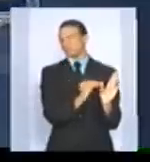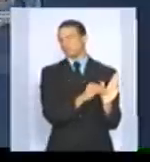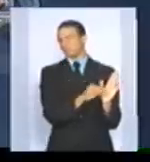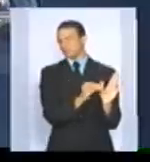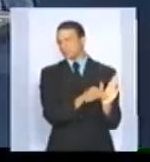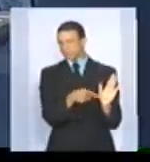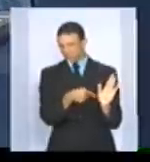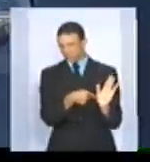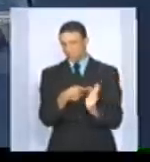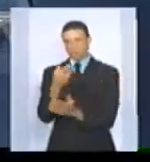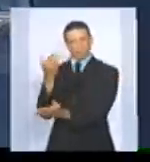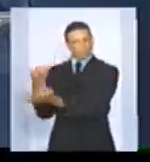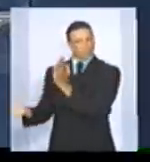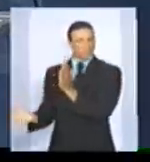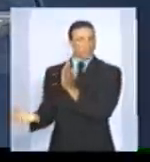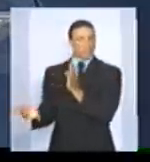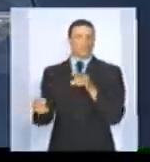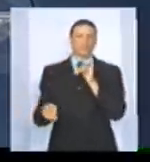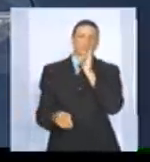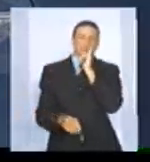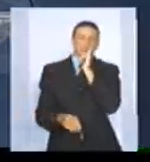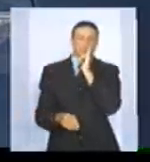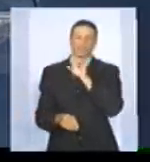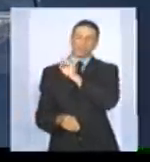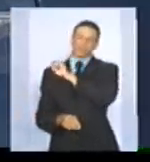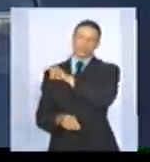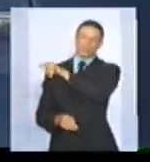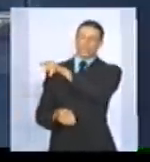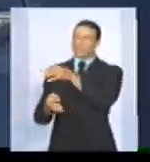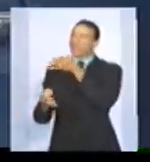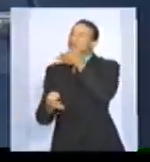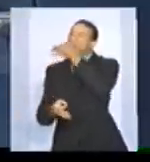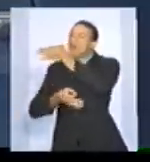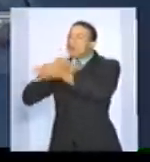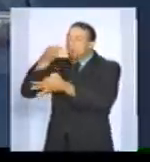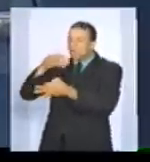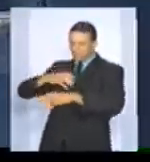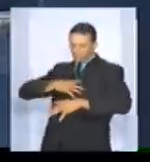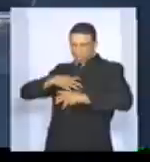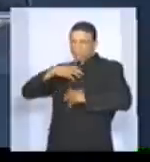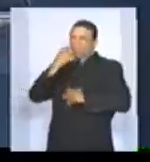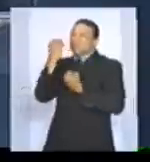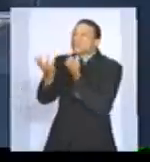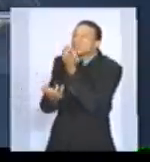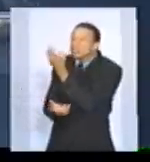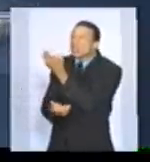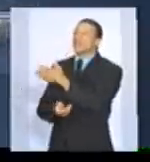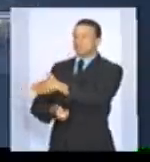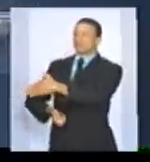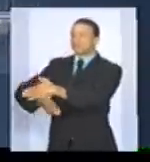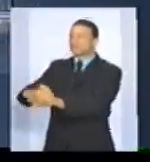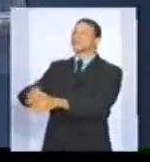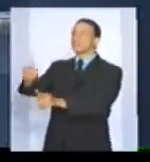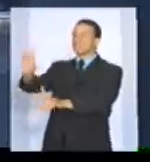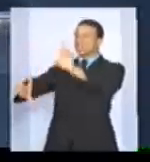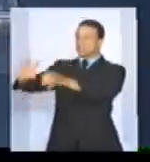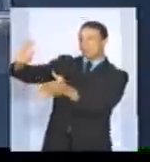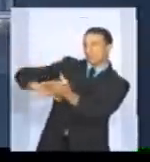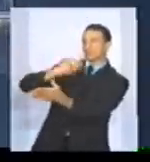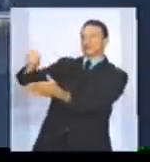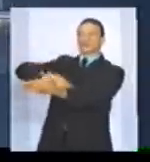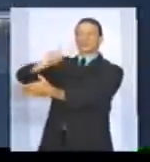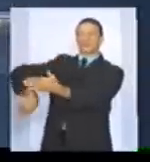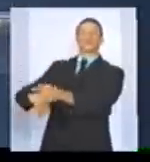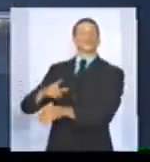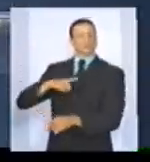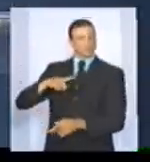restrições essas, diga-se de passagem, cerceadoras da liberdade de expressão, será punida, podendo sofrer até mesmo o cancelamento da sua inscrição. Aqui,